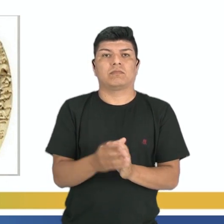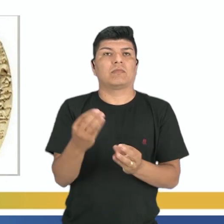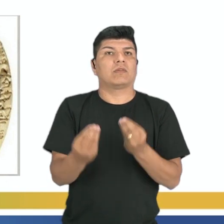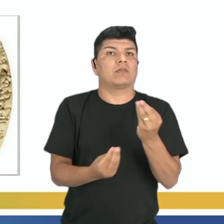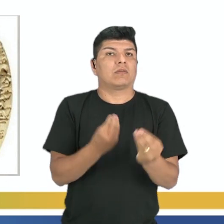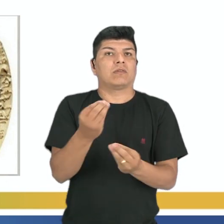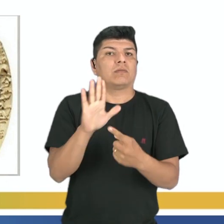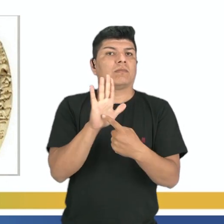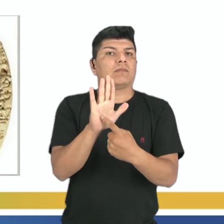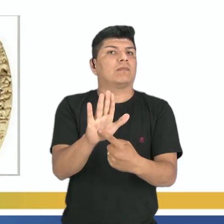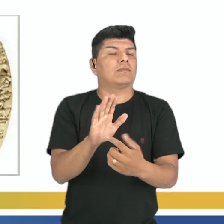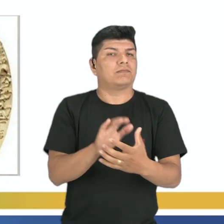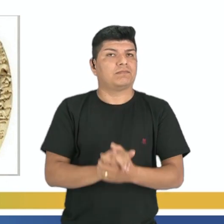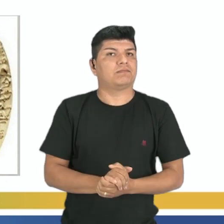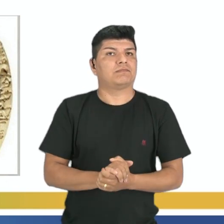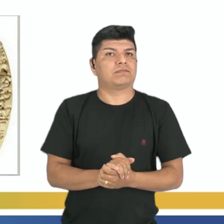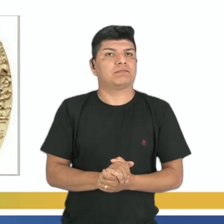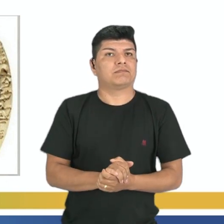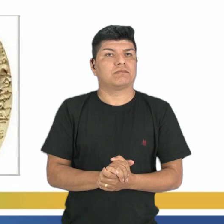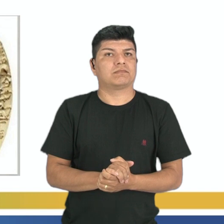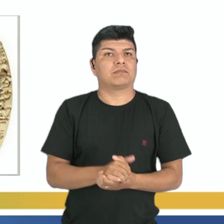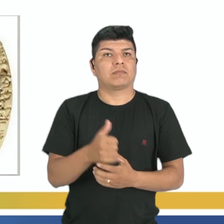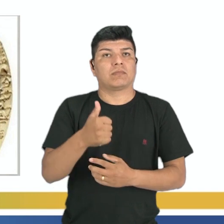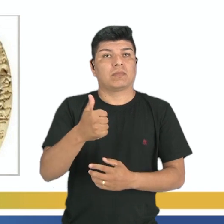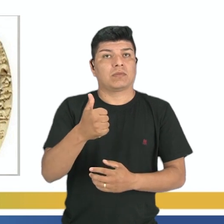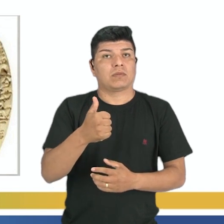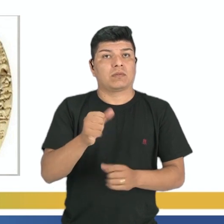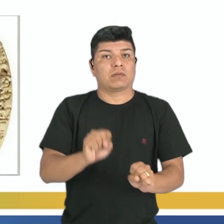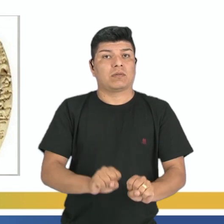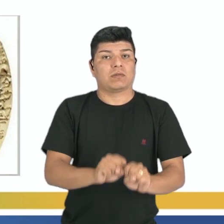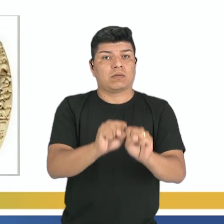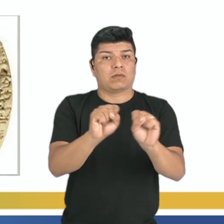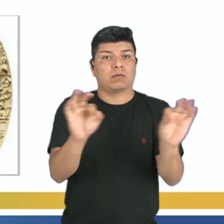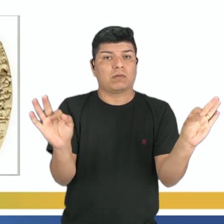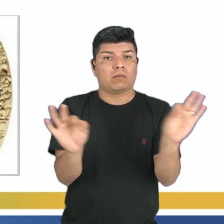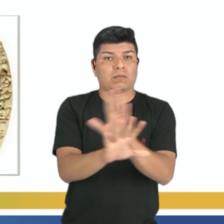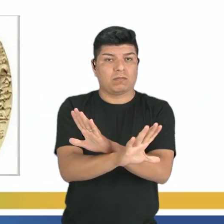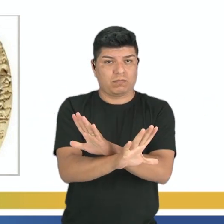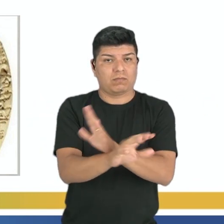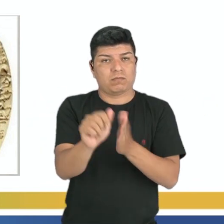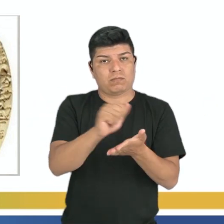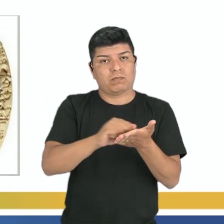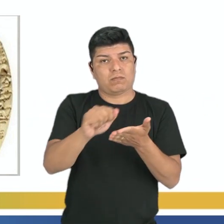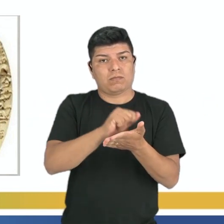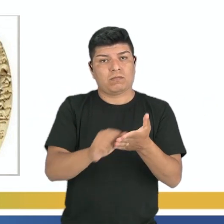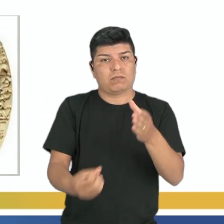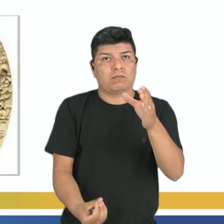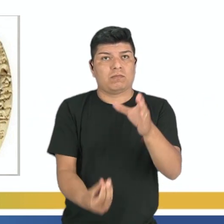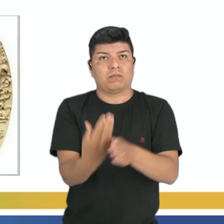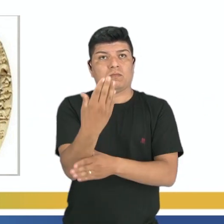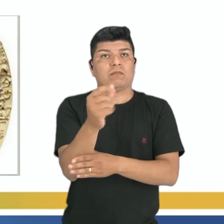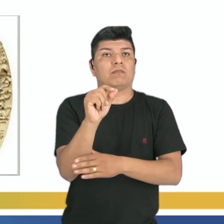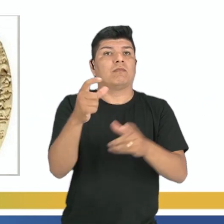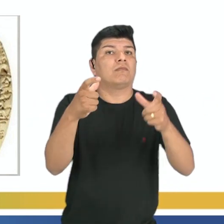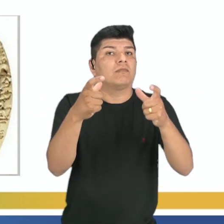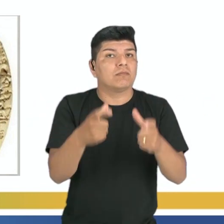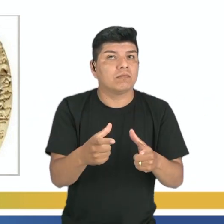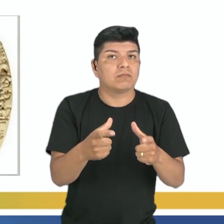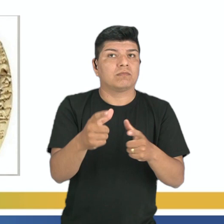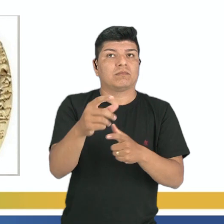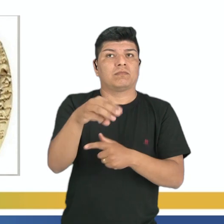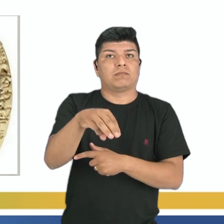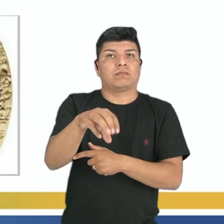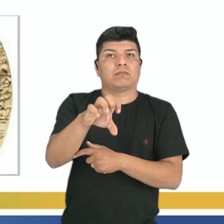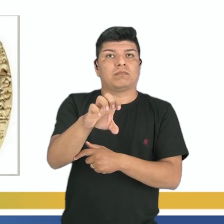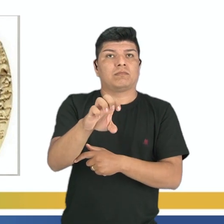foi que ela apareceu? Então, o primeiro sistema completo de escrita surgiu na Mesopotâmia, em meados de